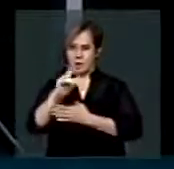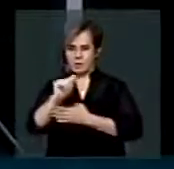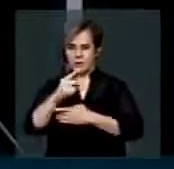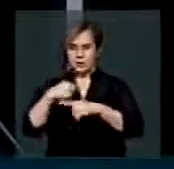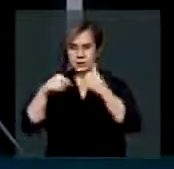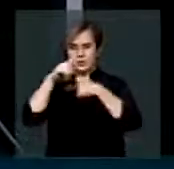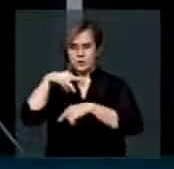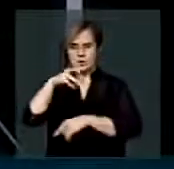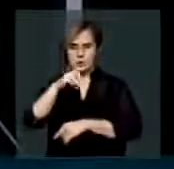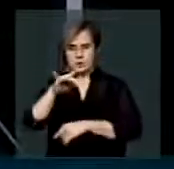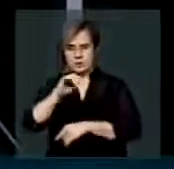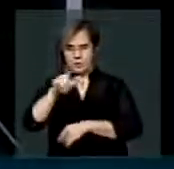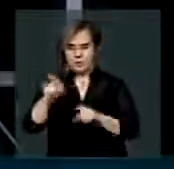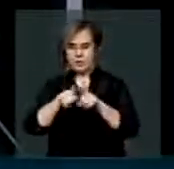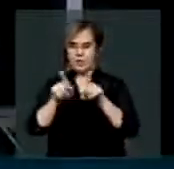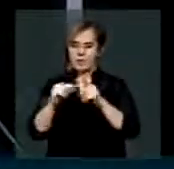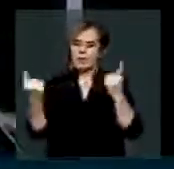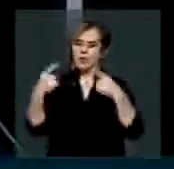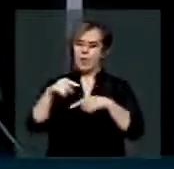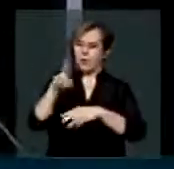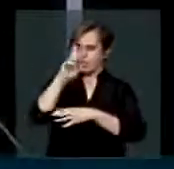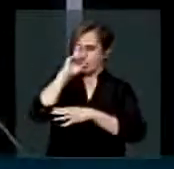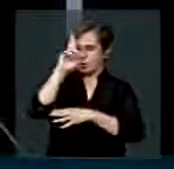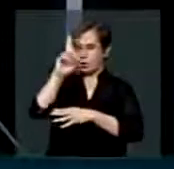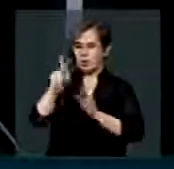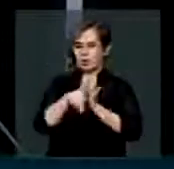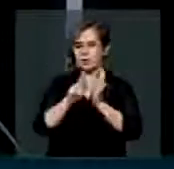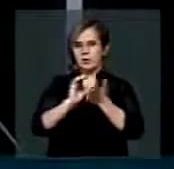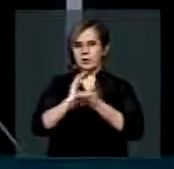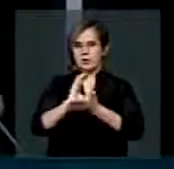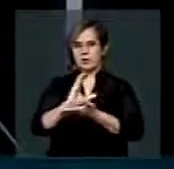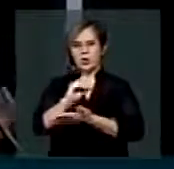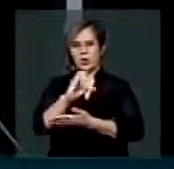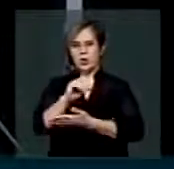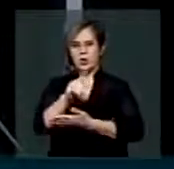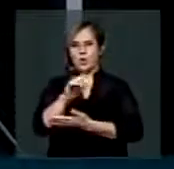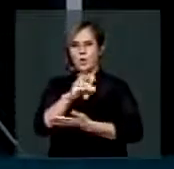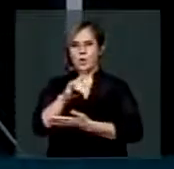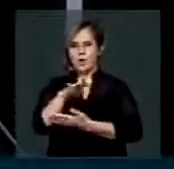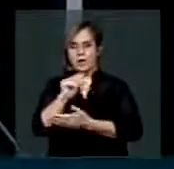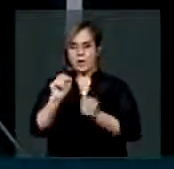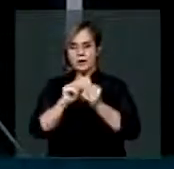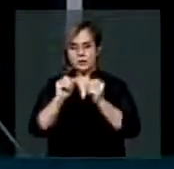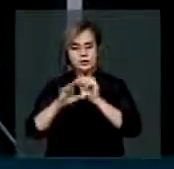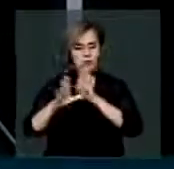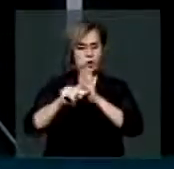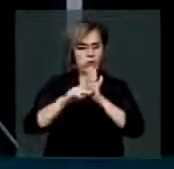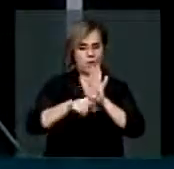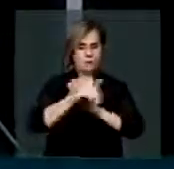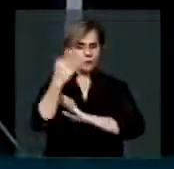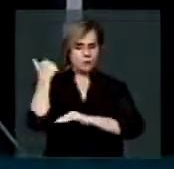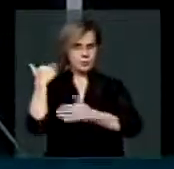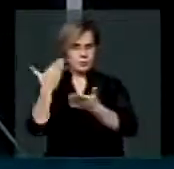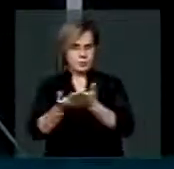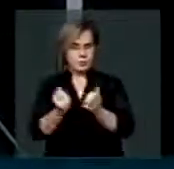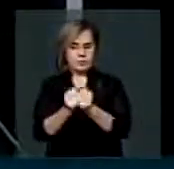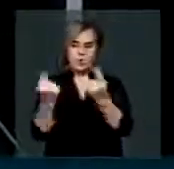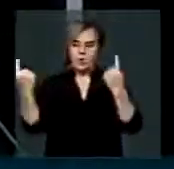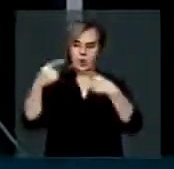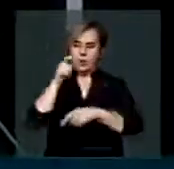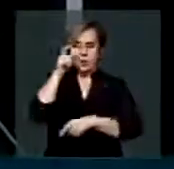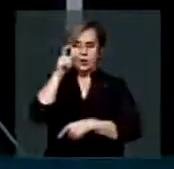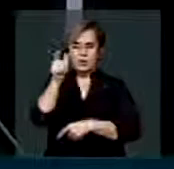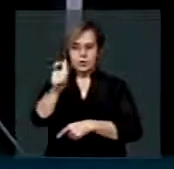Mineral, e contra os diretores da cooperativa que praticaram essa corrupção contra os interesses